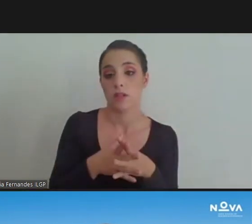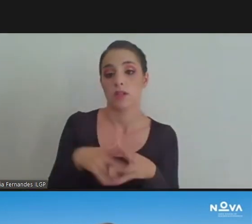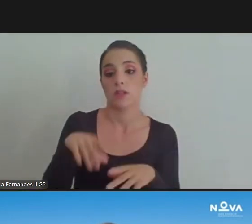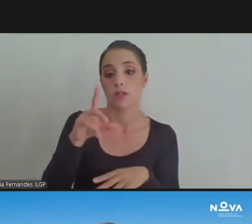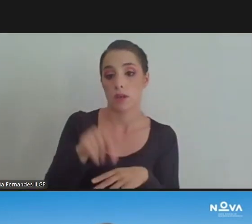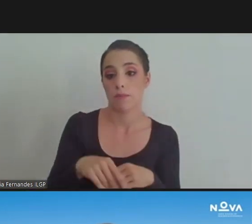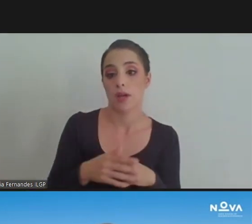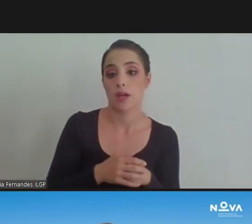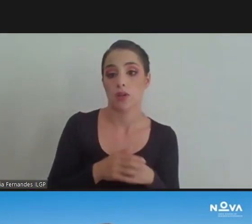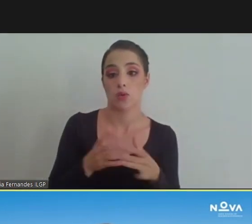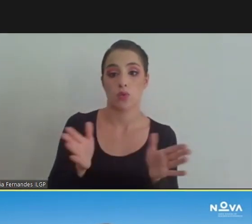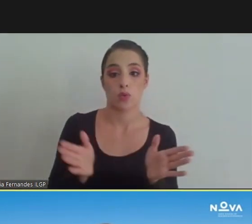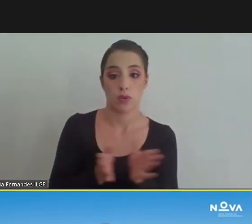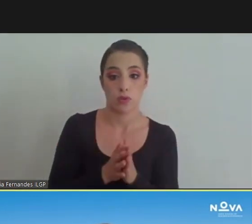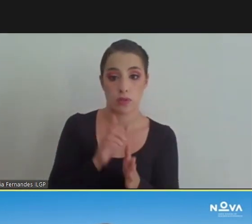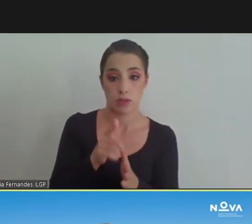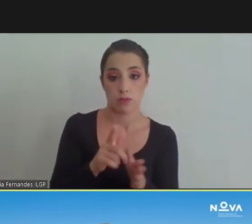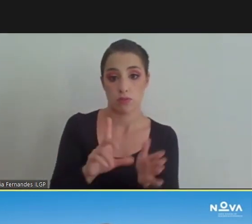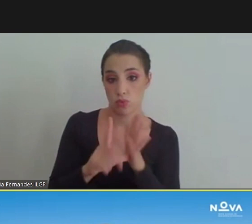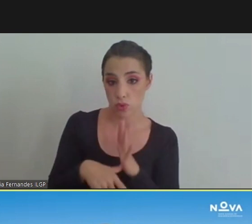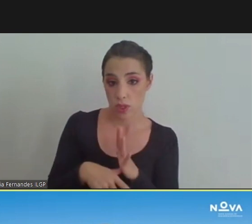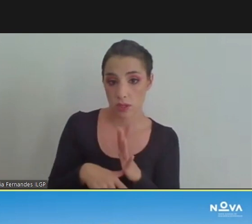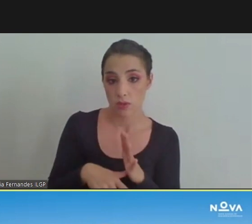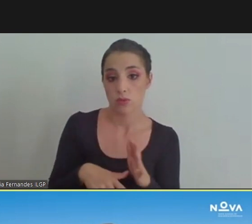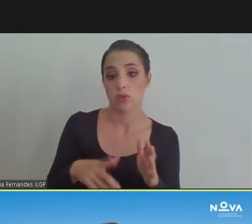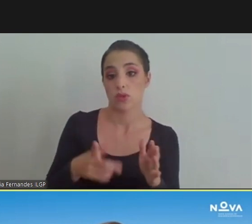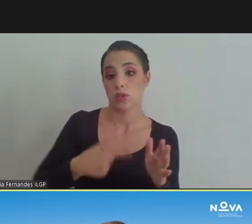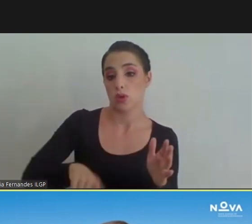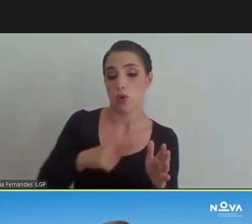de todos estes projetos e que conseguimos